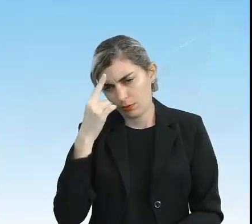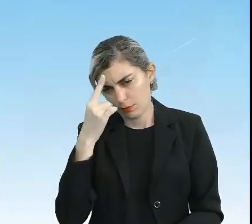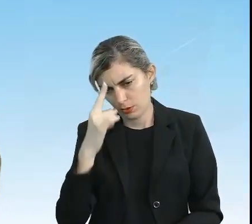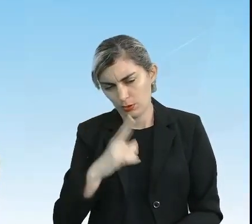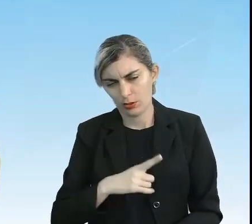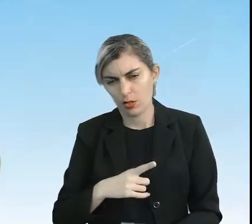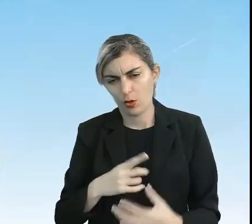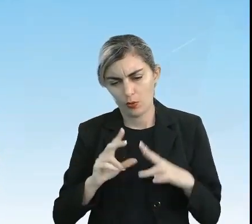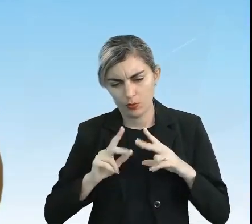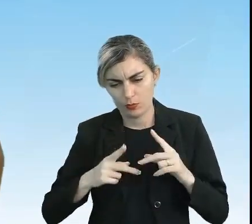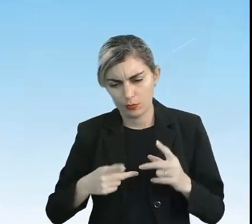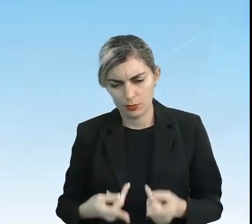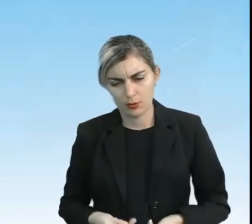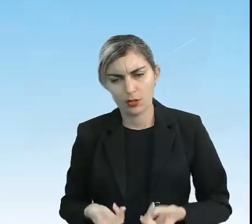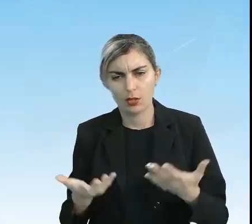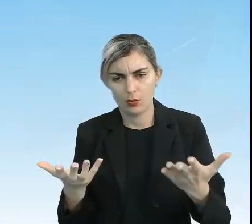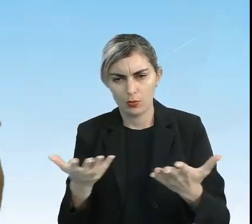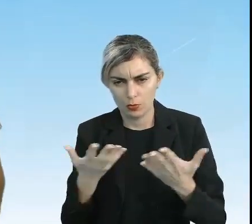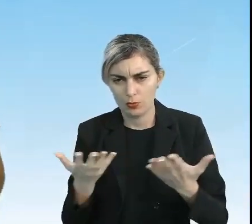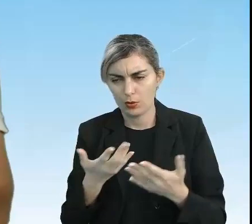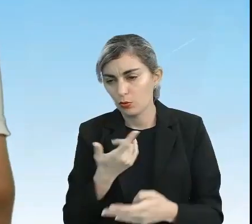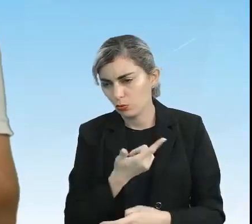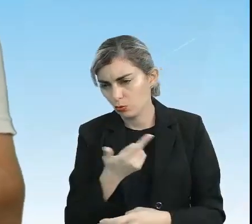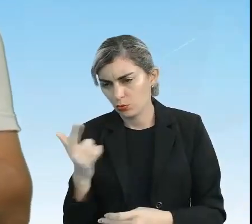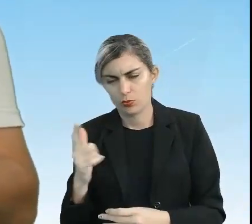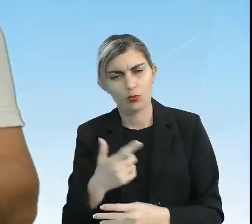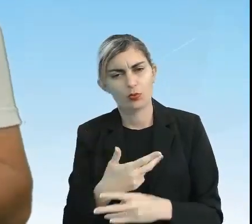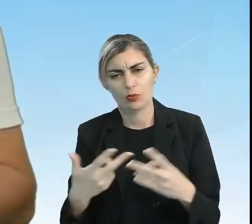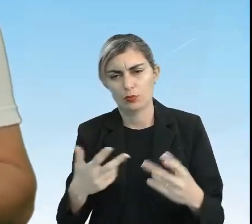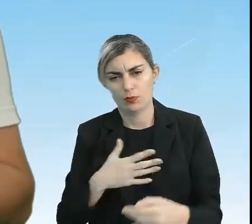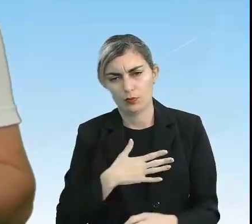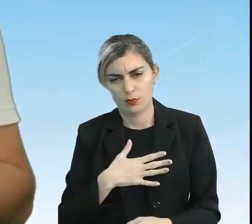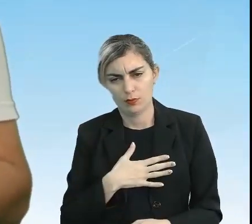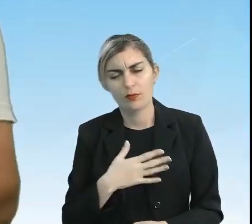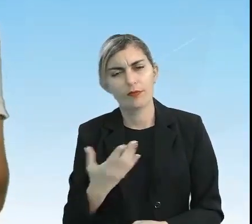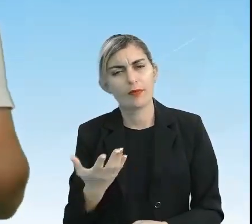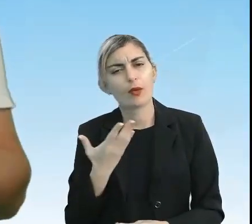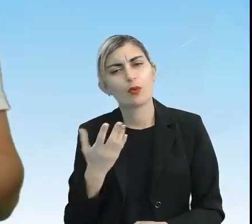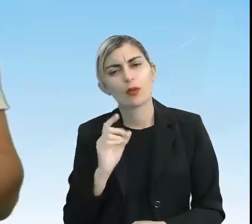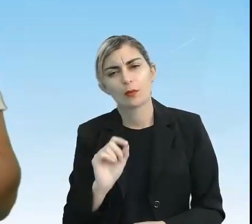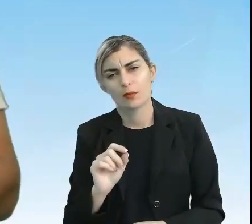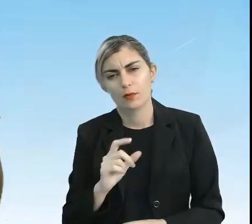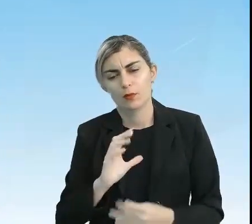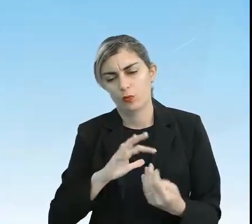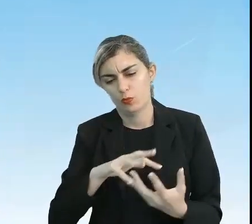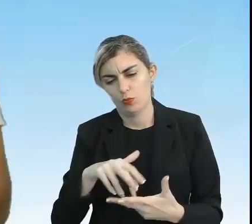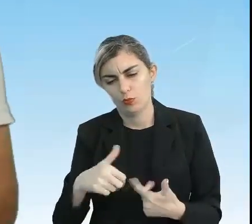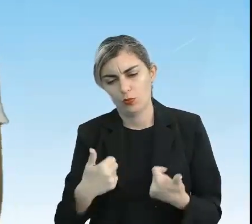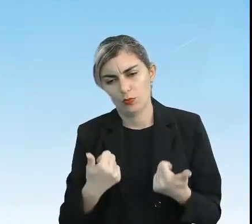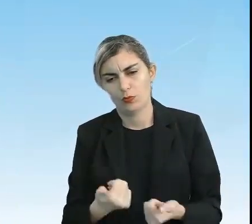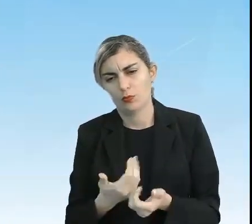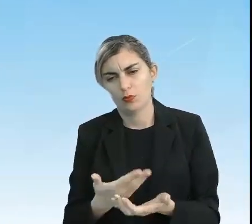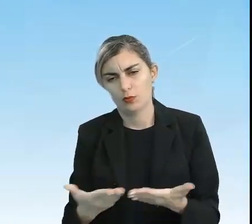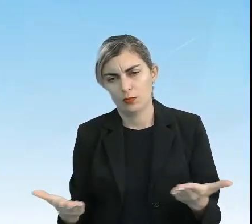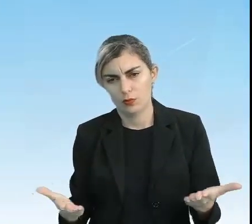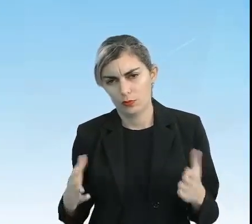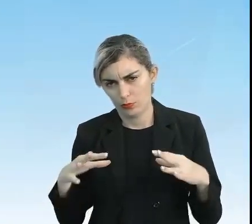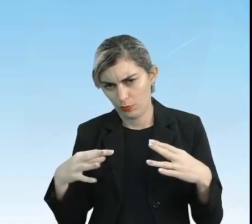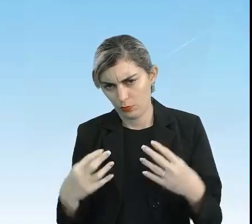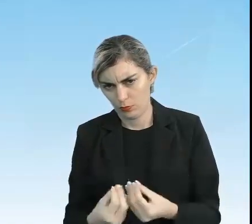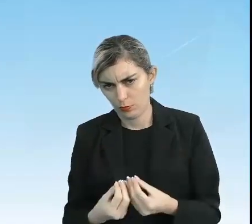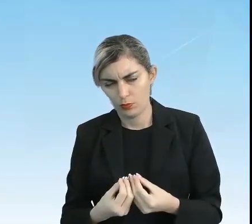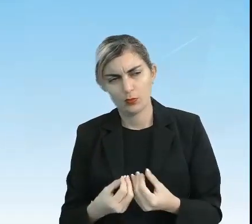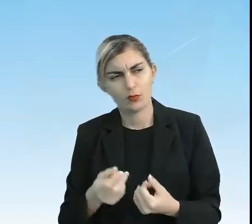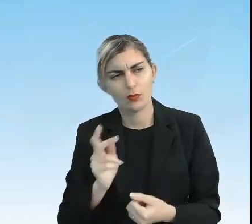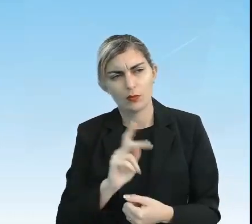de humanidade. Eu quero para os outros aquilo que eu quero para mim e o que é que eu quero para mim? Um mundo melhor e que seja um mundo melhor para todos.